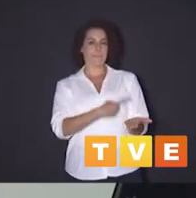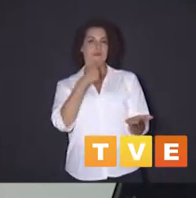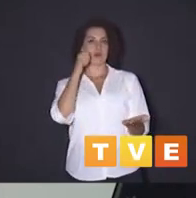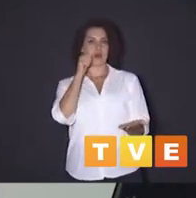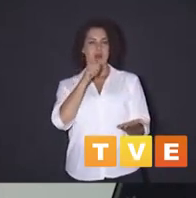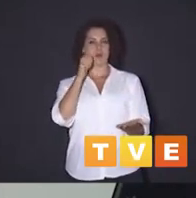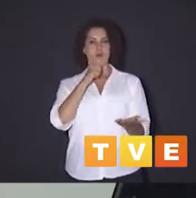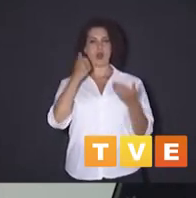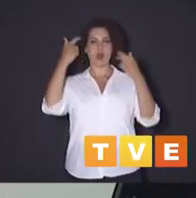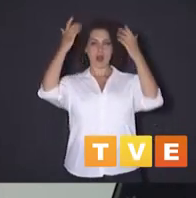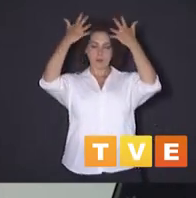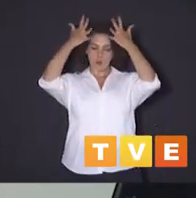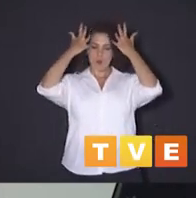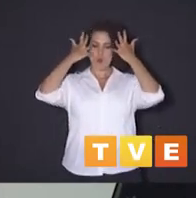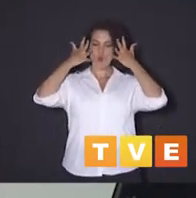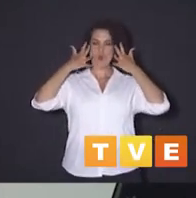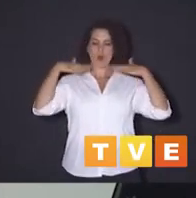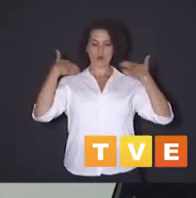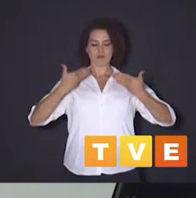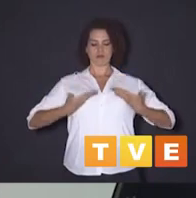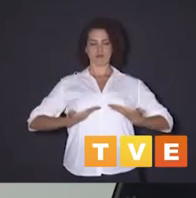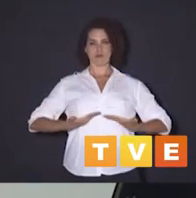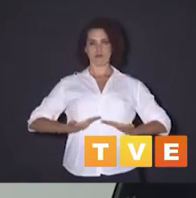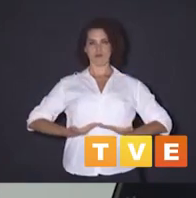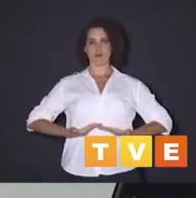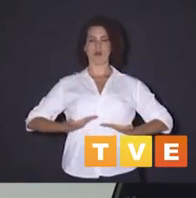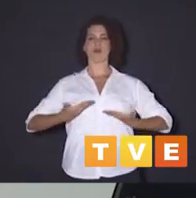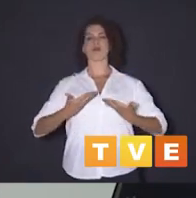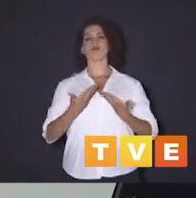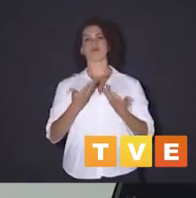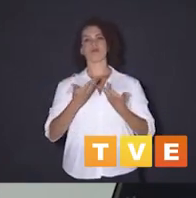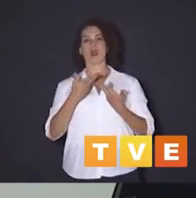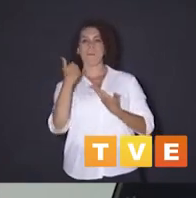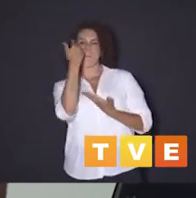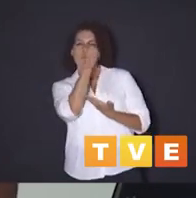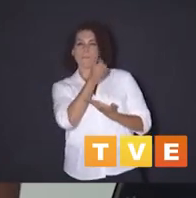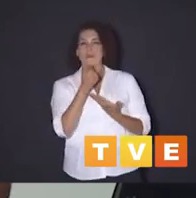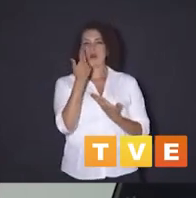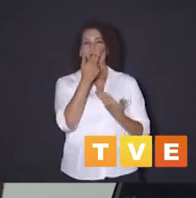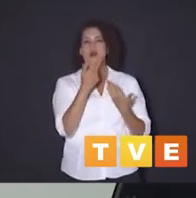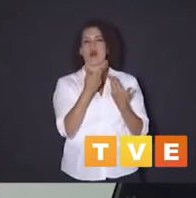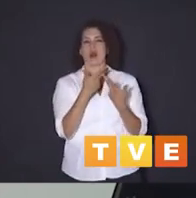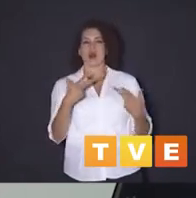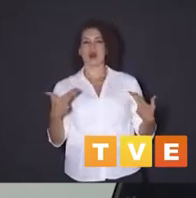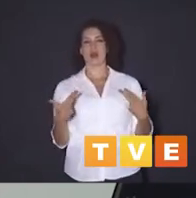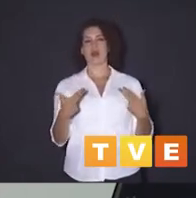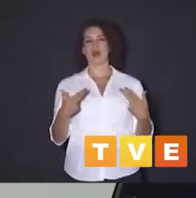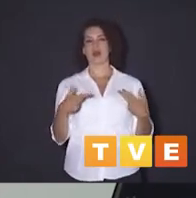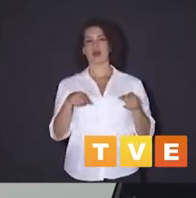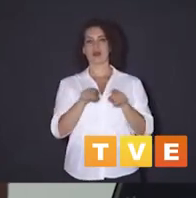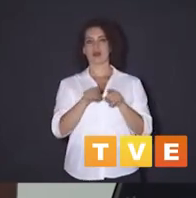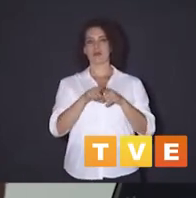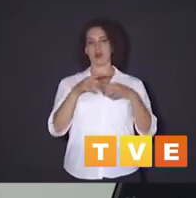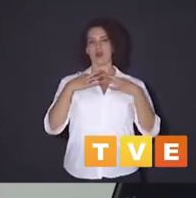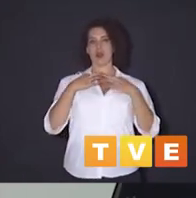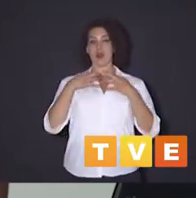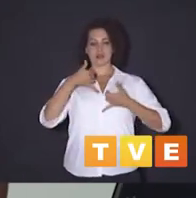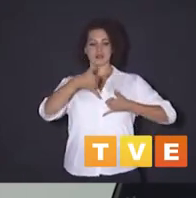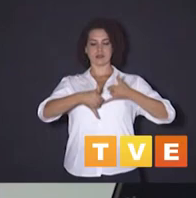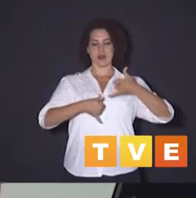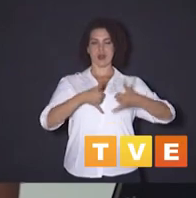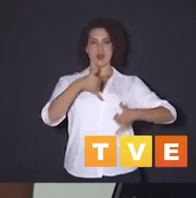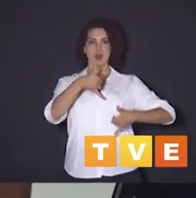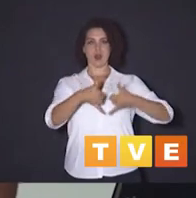pelo cabelo alisado longo da época determinado tipo de maquiagem né e aparatos investimentos como o salto que são